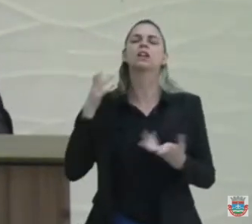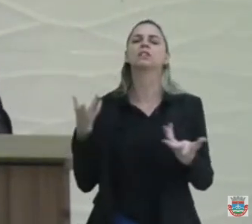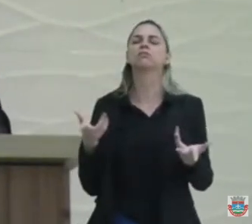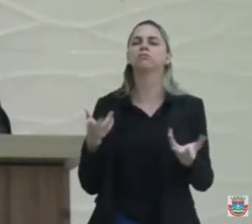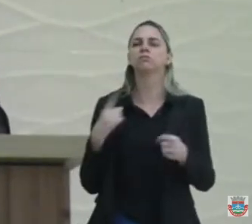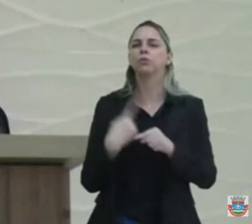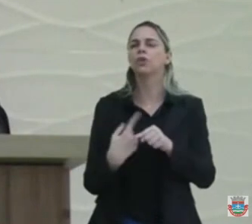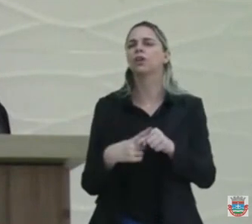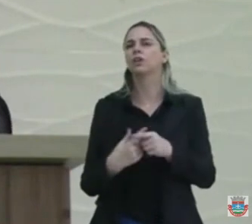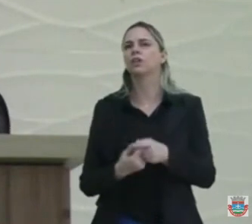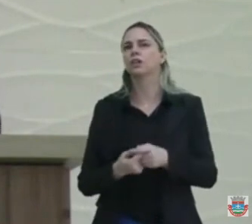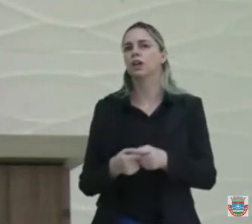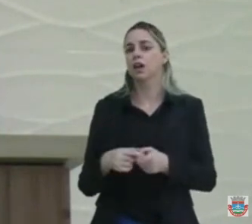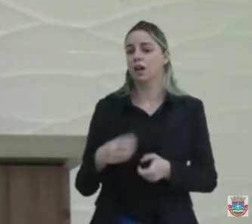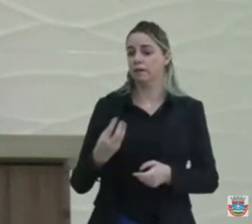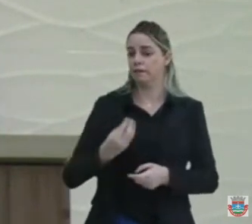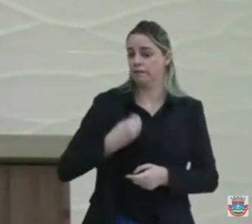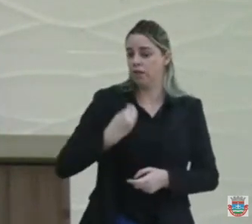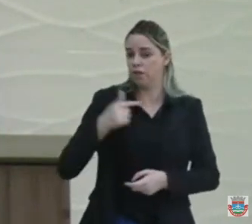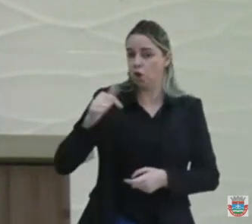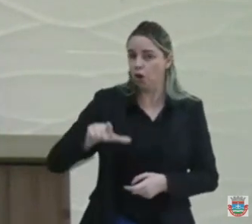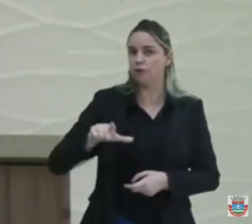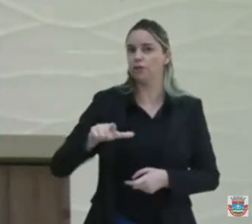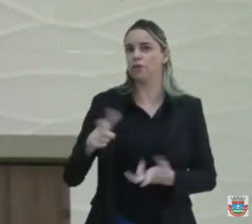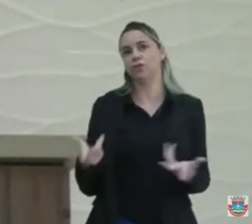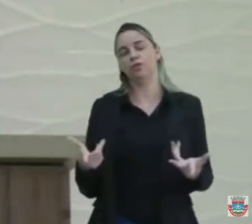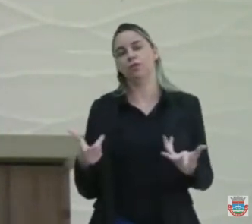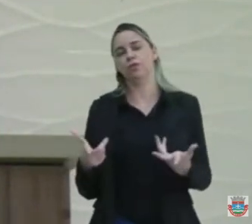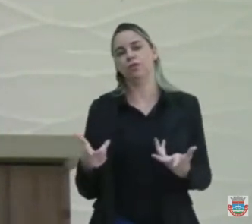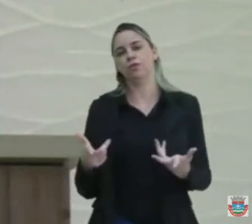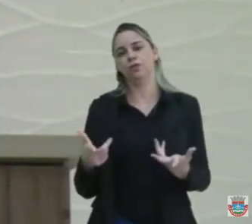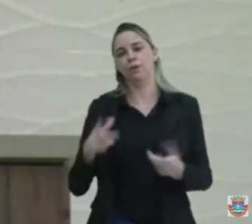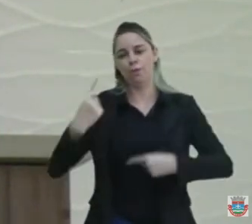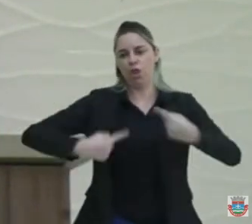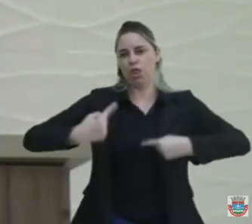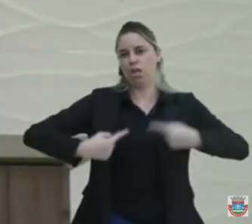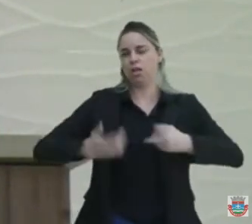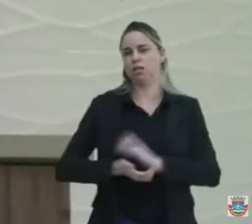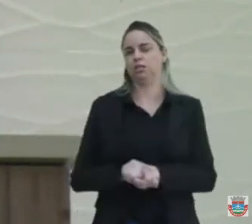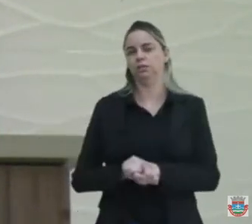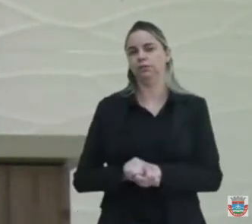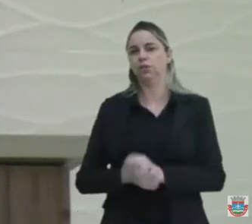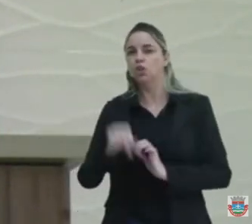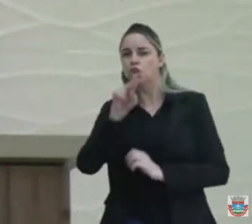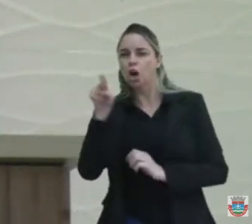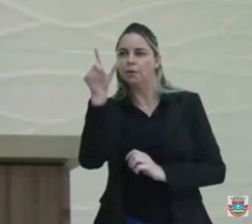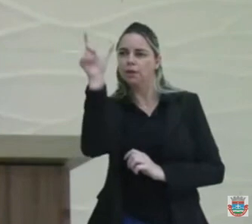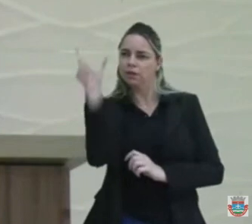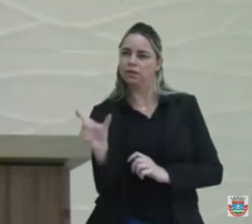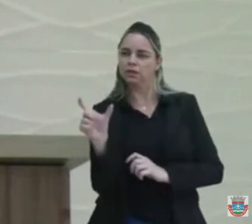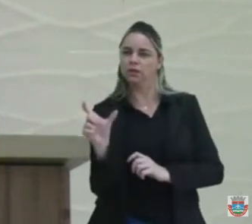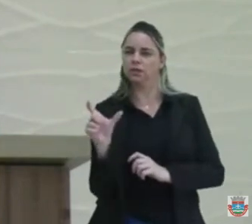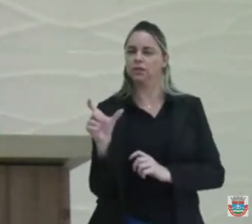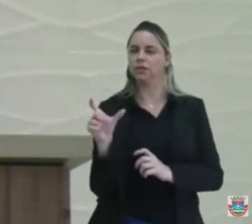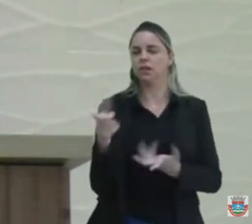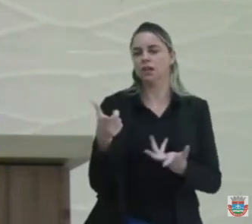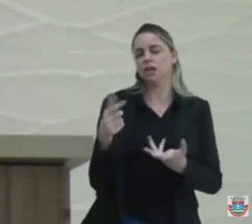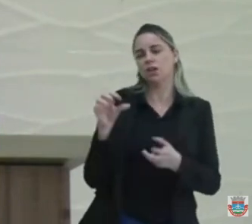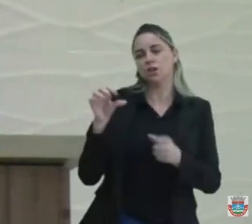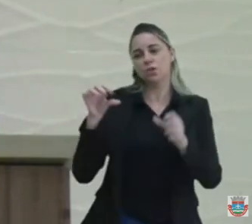de sobrevida na política. Ela se candidatou a deputada para o nome dela não ficar pior do que já é.